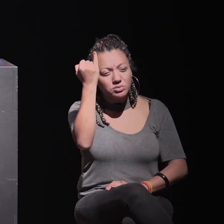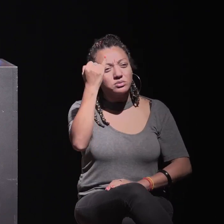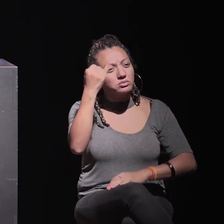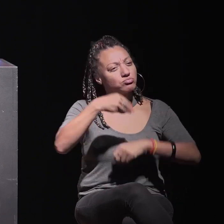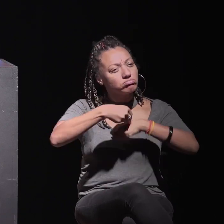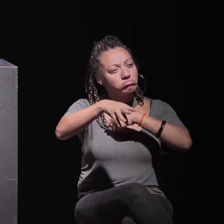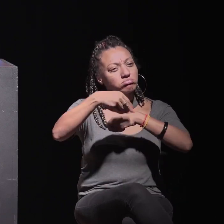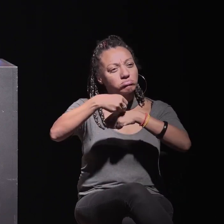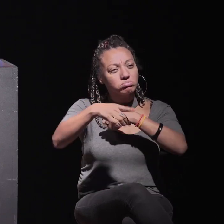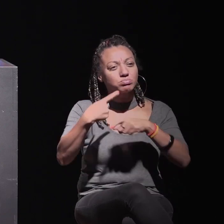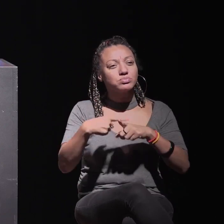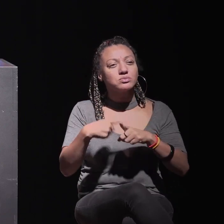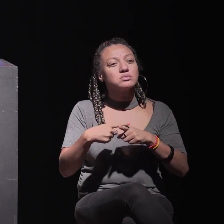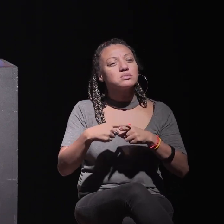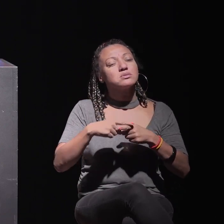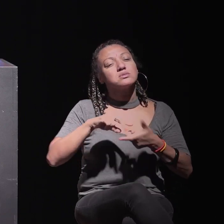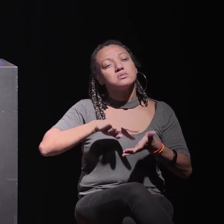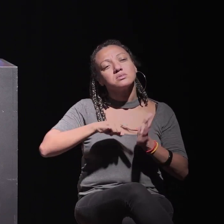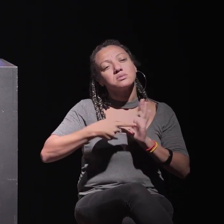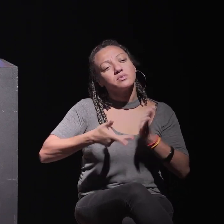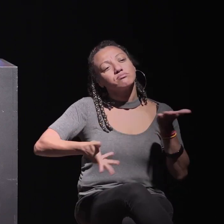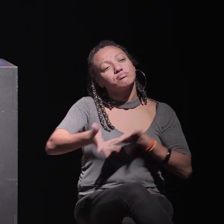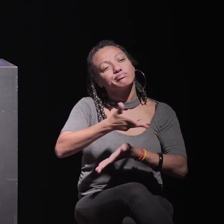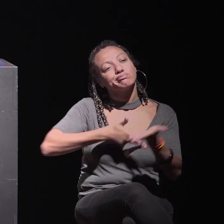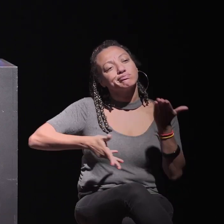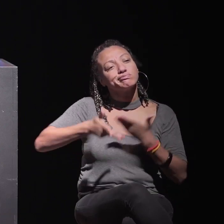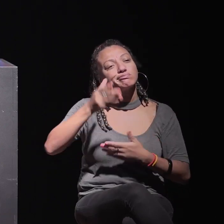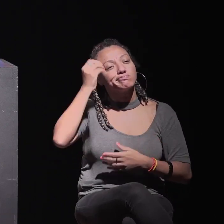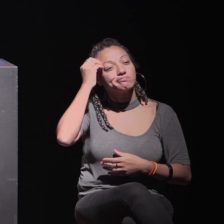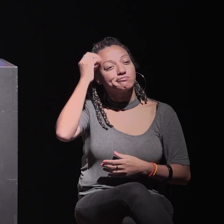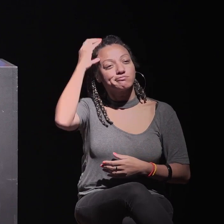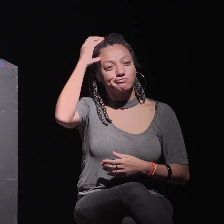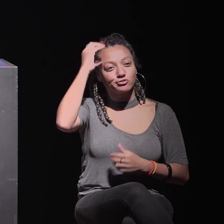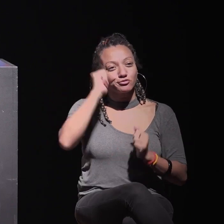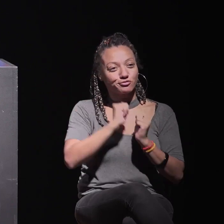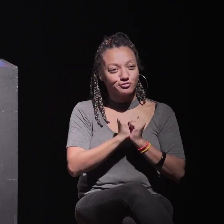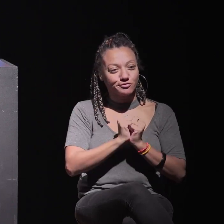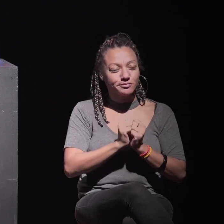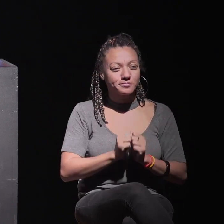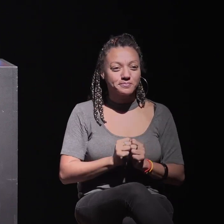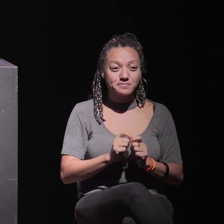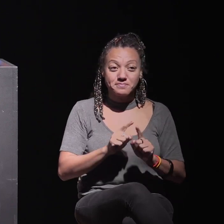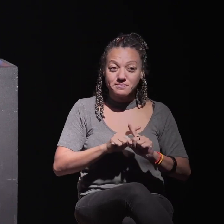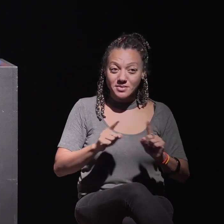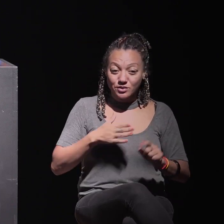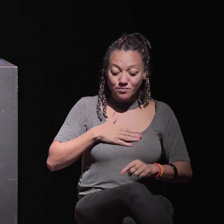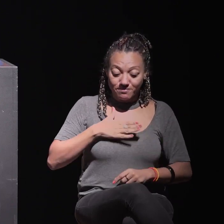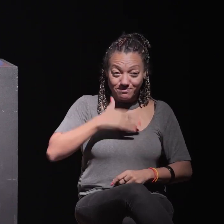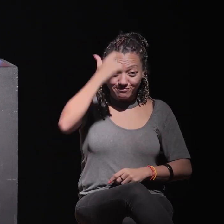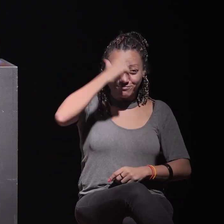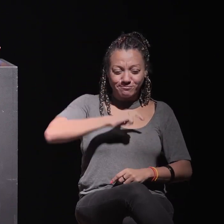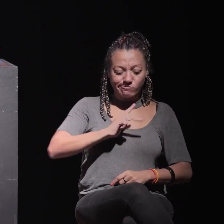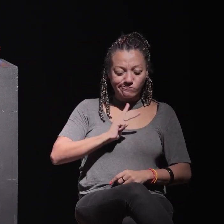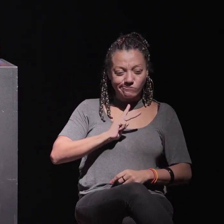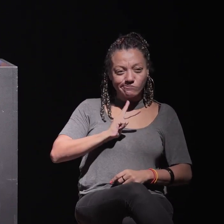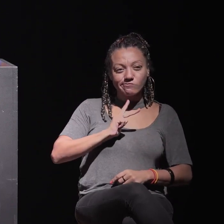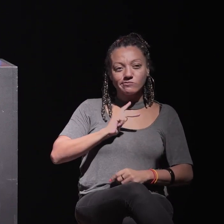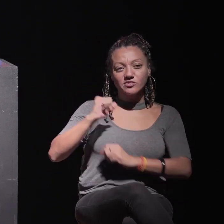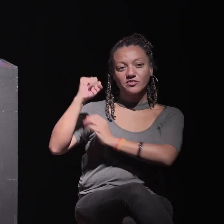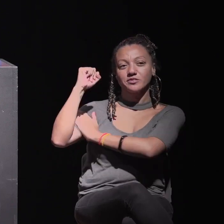aqui para crescer e construir juntas. Mas, sobre este feminismo, eu vou falar de onde eu me construo, de onde eu